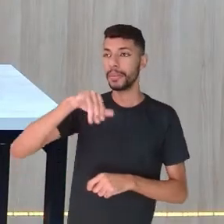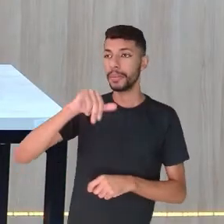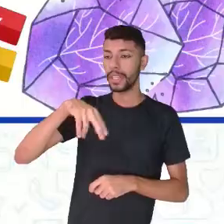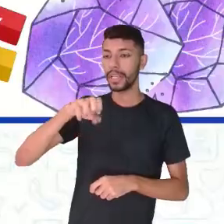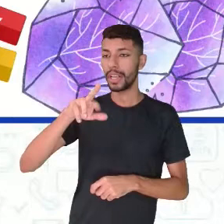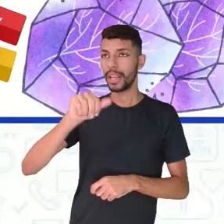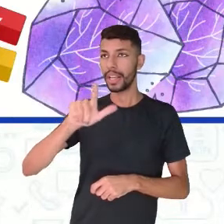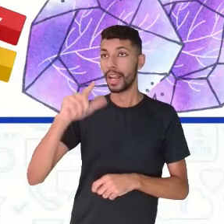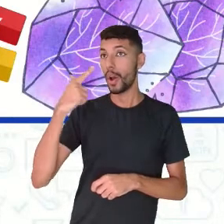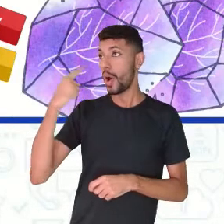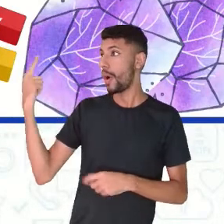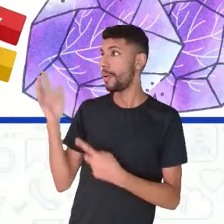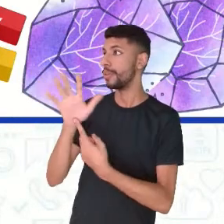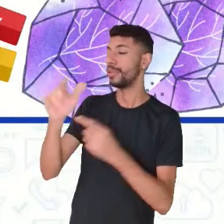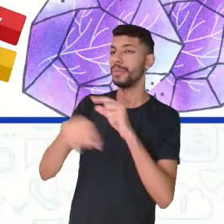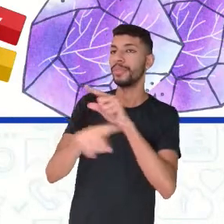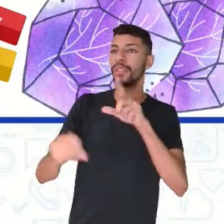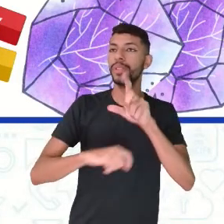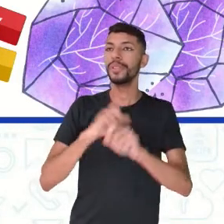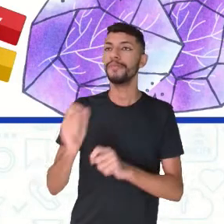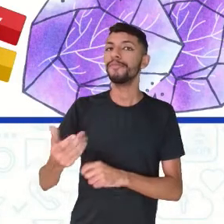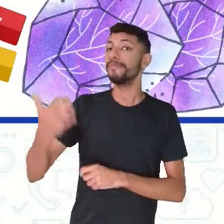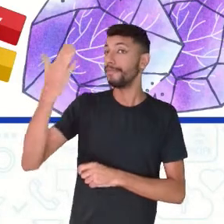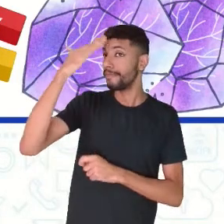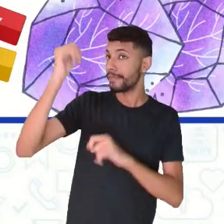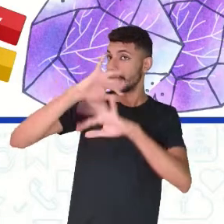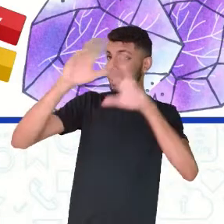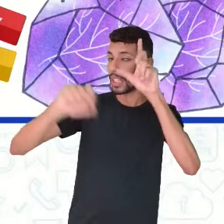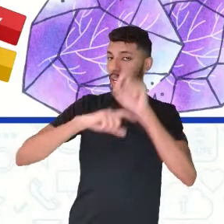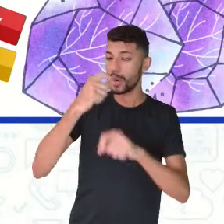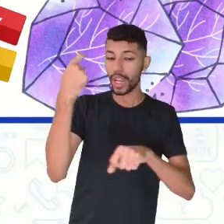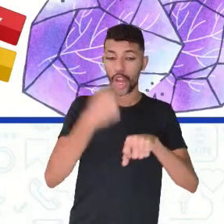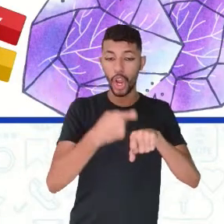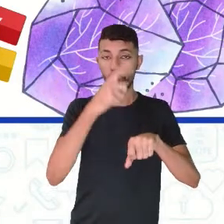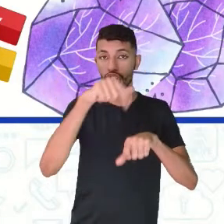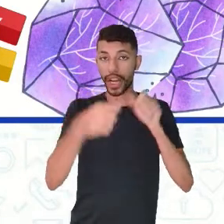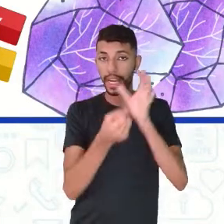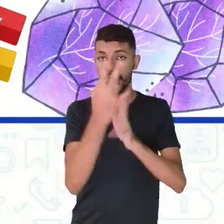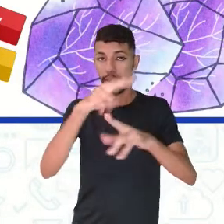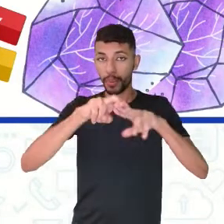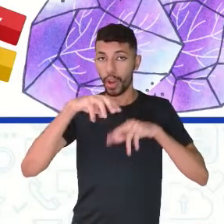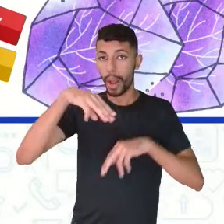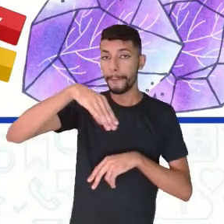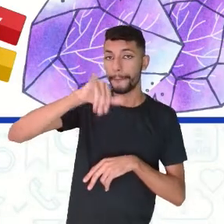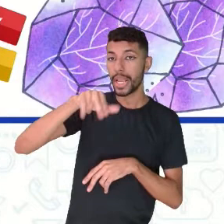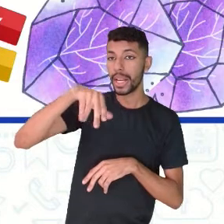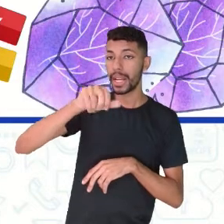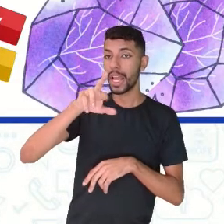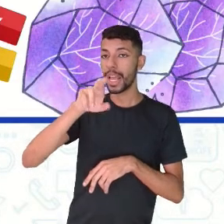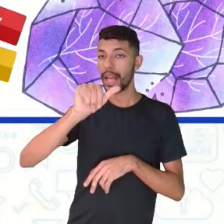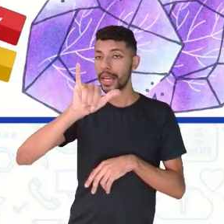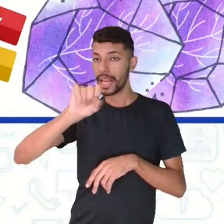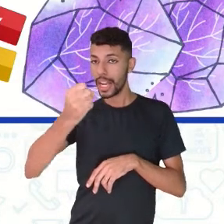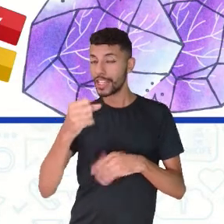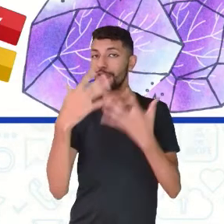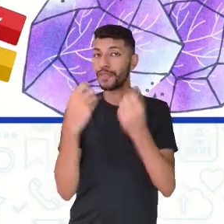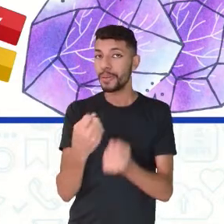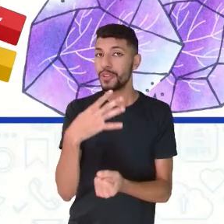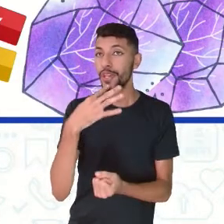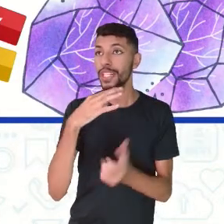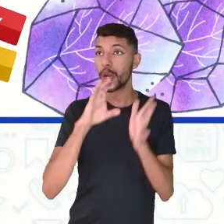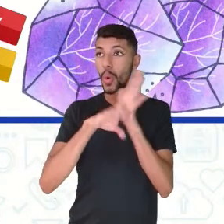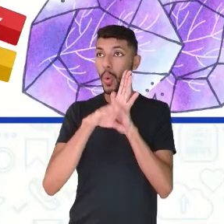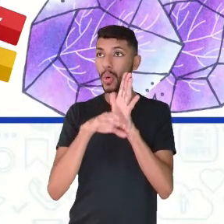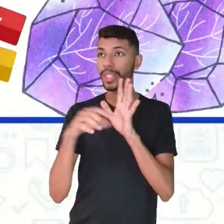vocês. Sabendo que as rochas são formadas por minerais, vamos conhecer o conceito do mineral. Como